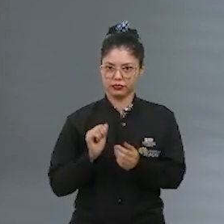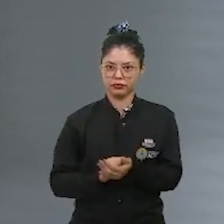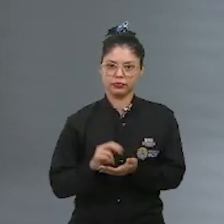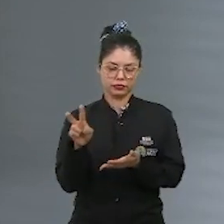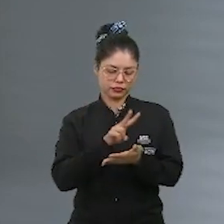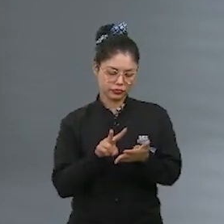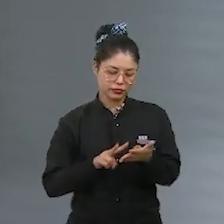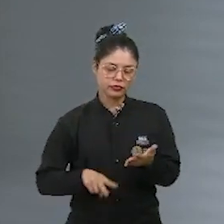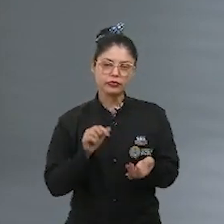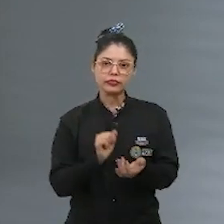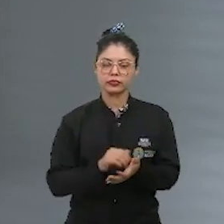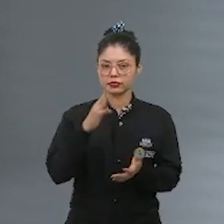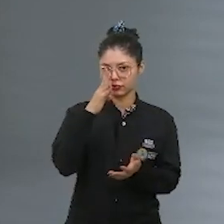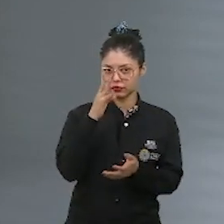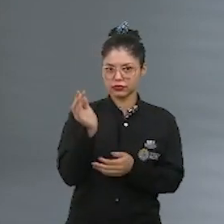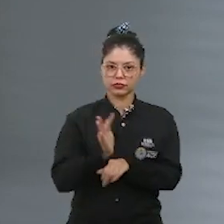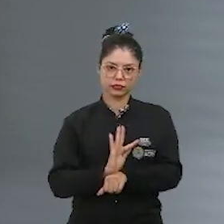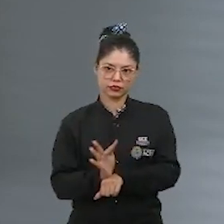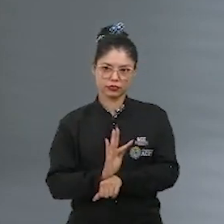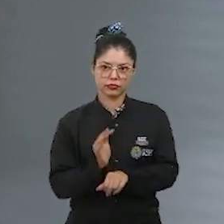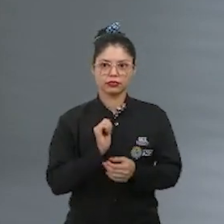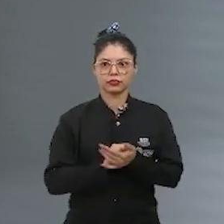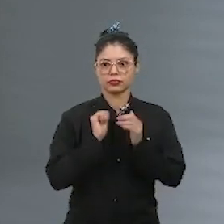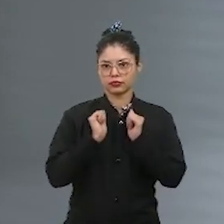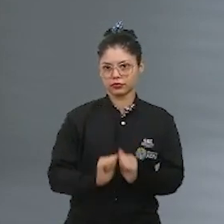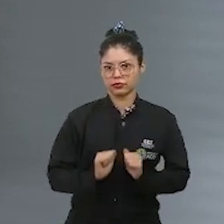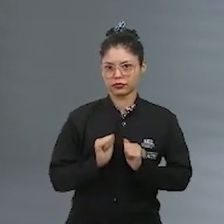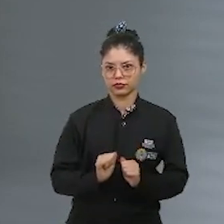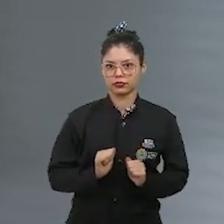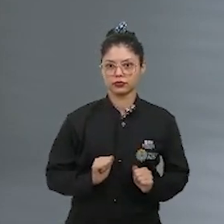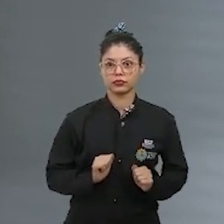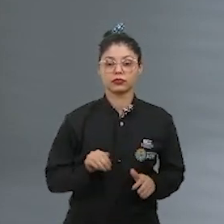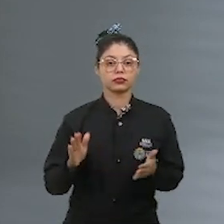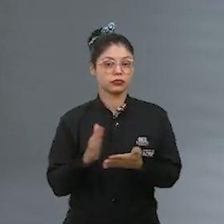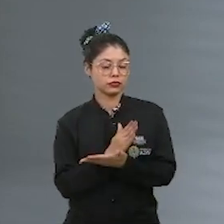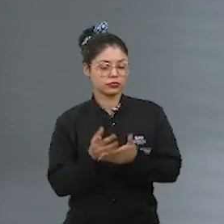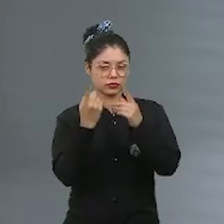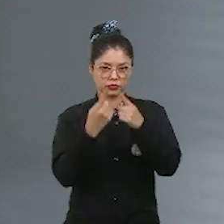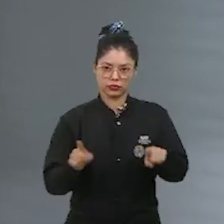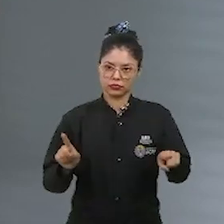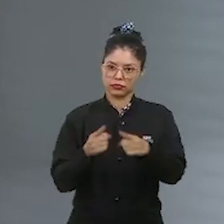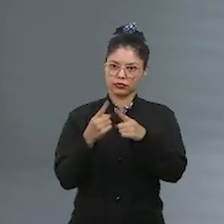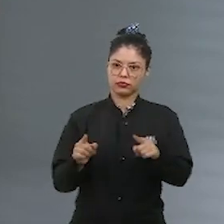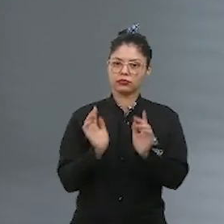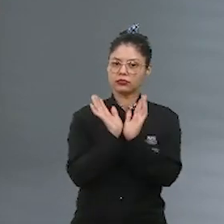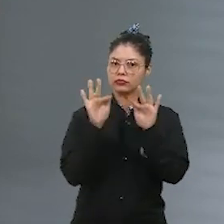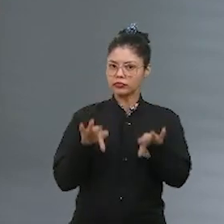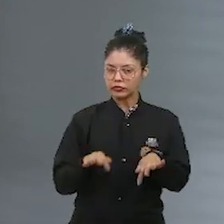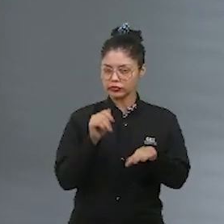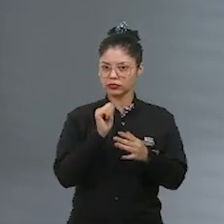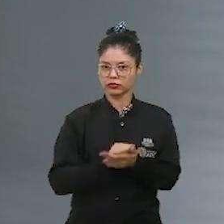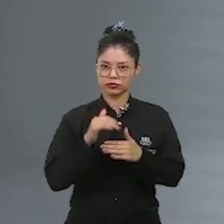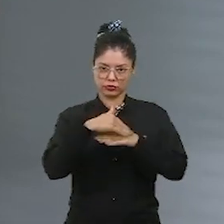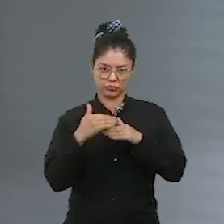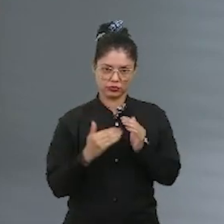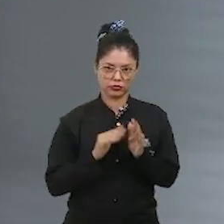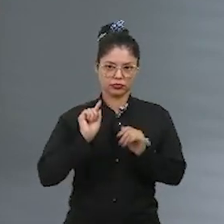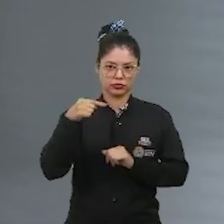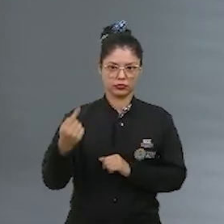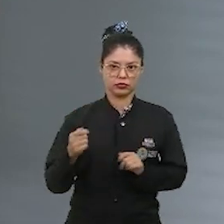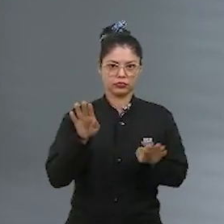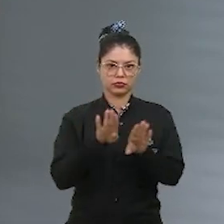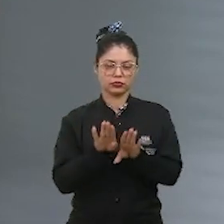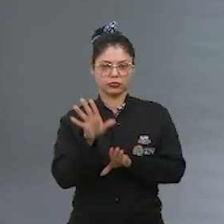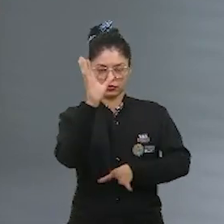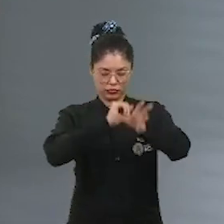ler, assistir filmes, você pode muito bem citar músicas, enfim. Tudo aquilo que você tem